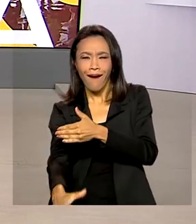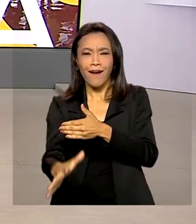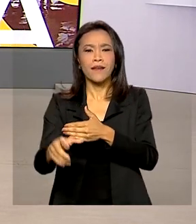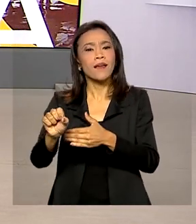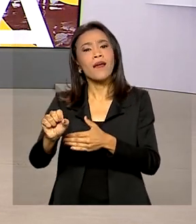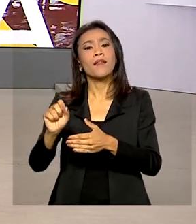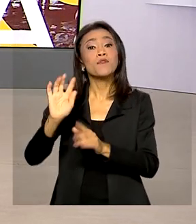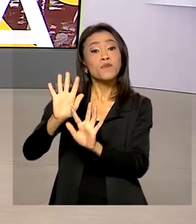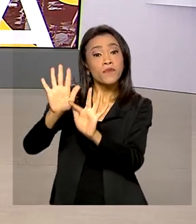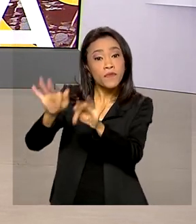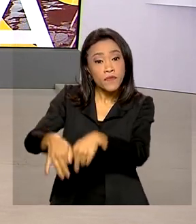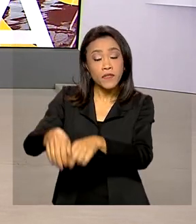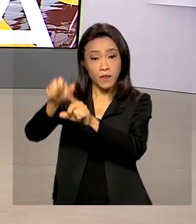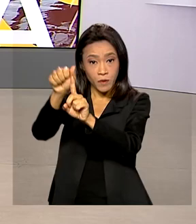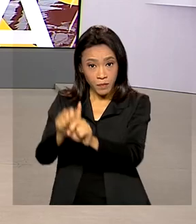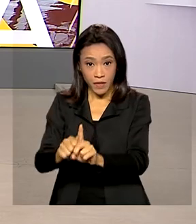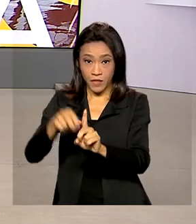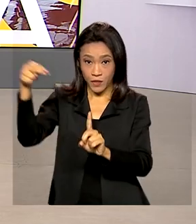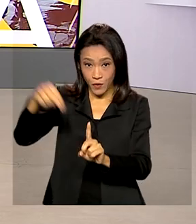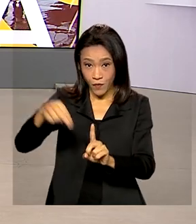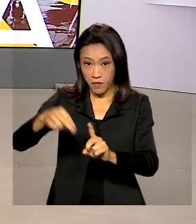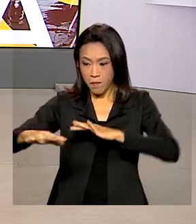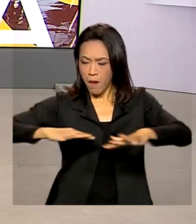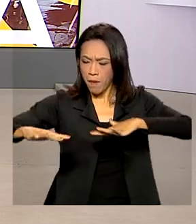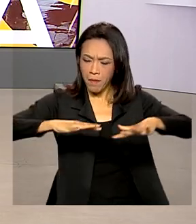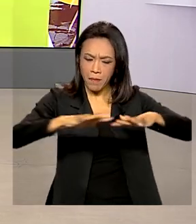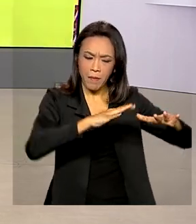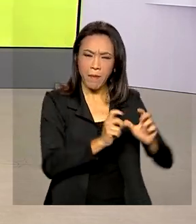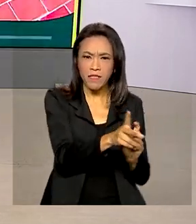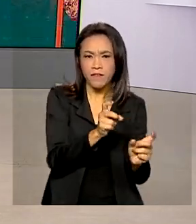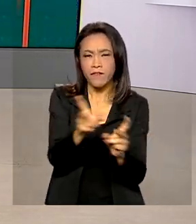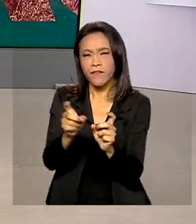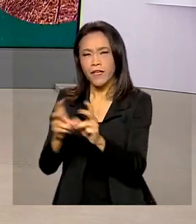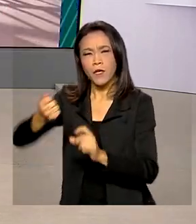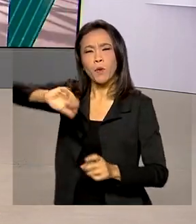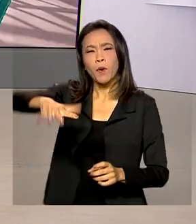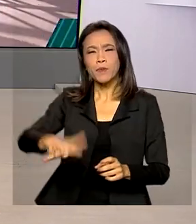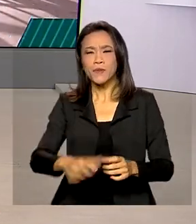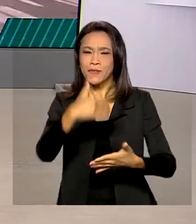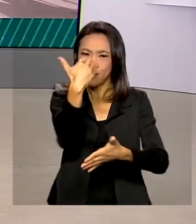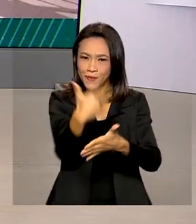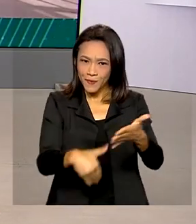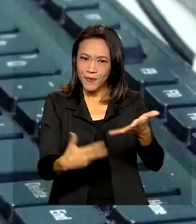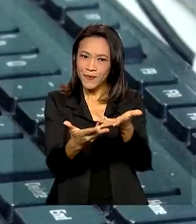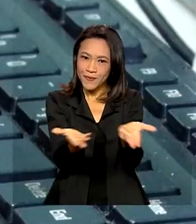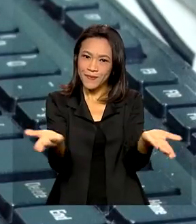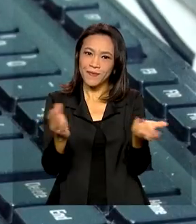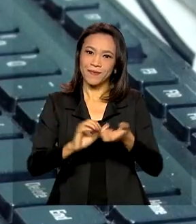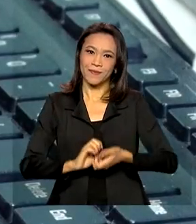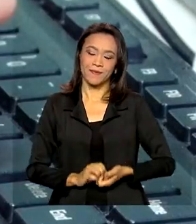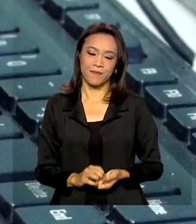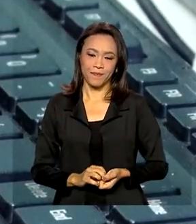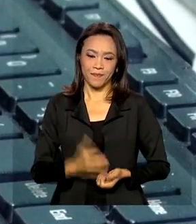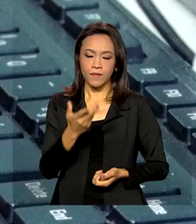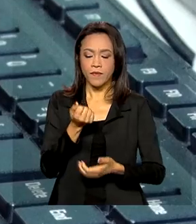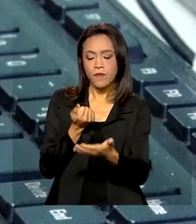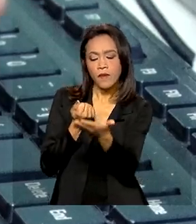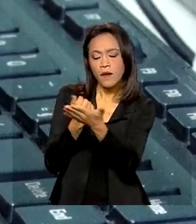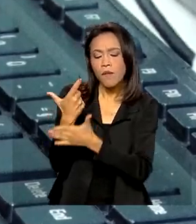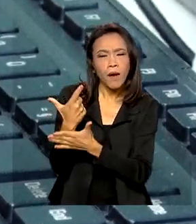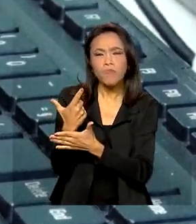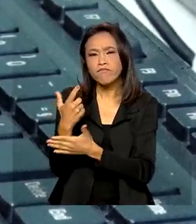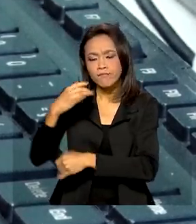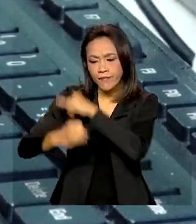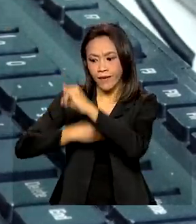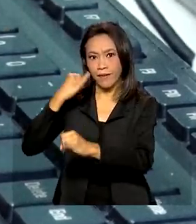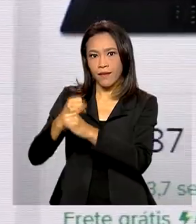ocorre no fim de novembro, e movimenta o comércio eletrônico com promoções e descontos. Comprar pela internet